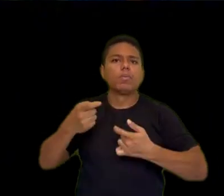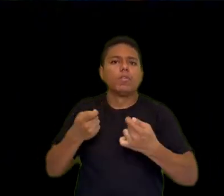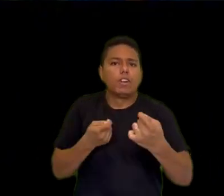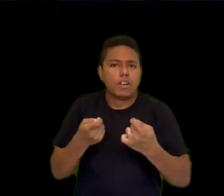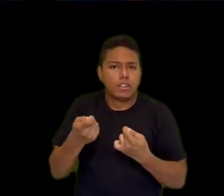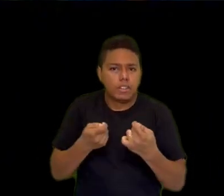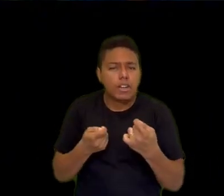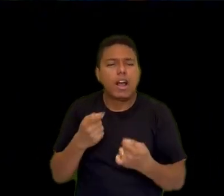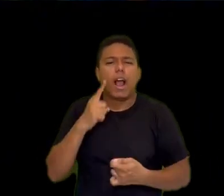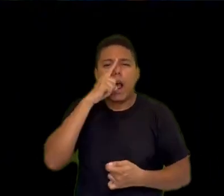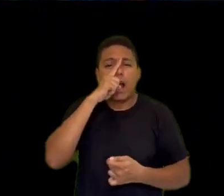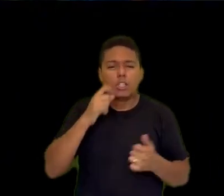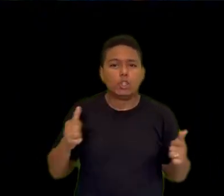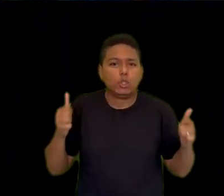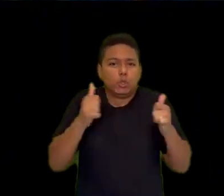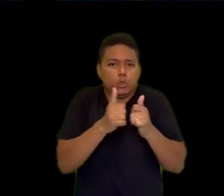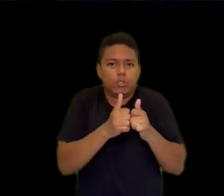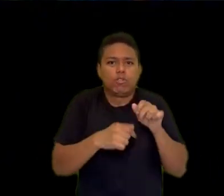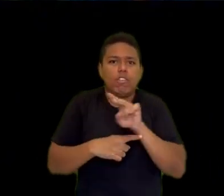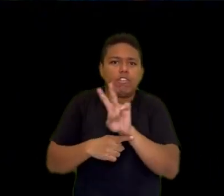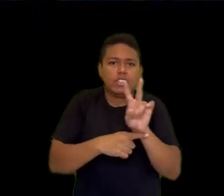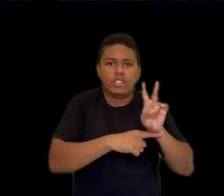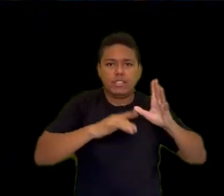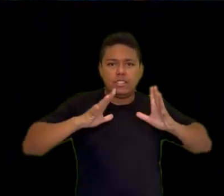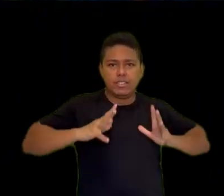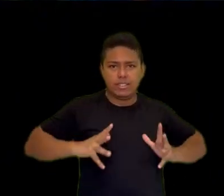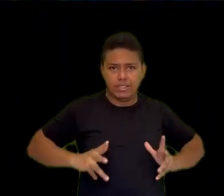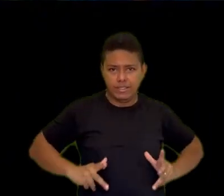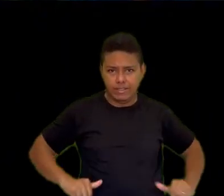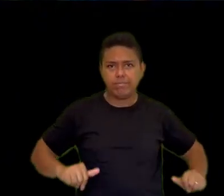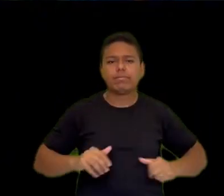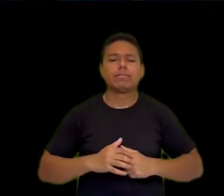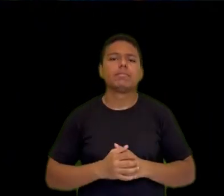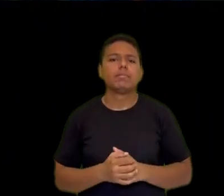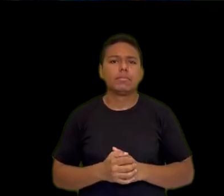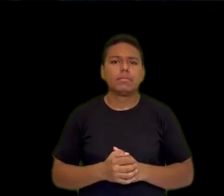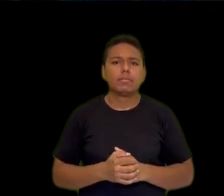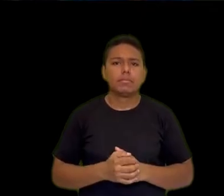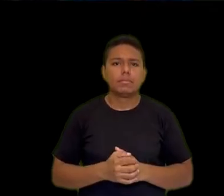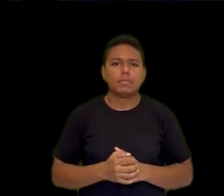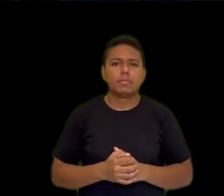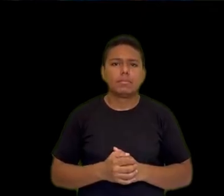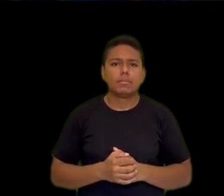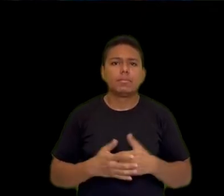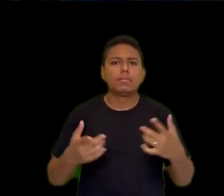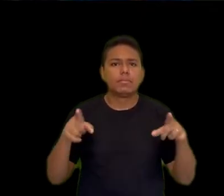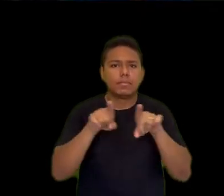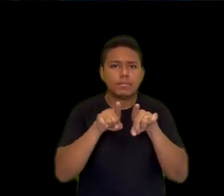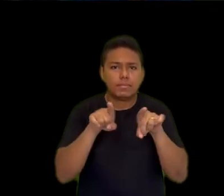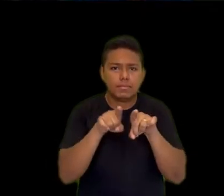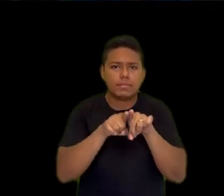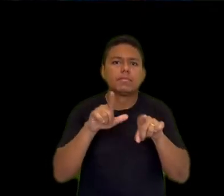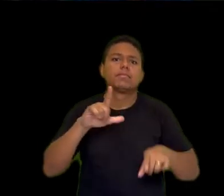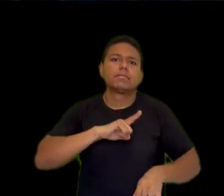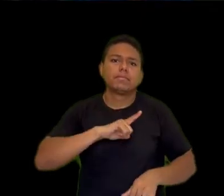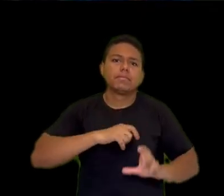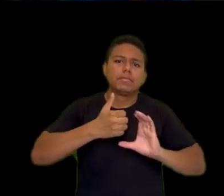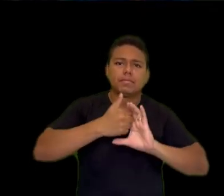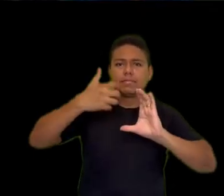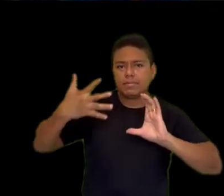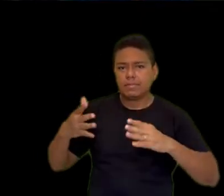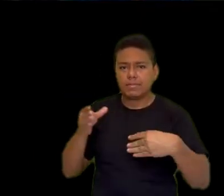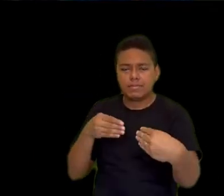setor produtivo, que ela tenha também uma característica de flexibilidade e adaptação às mudanças, né,